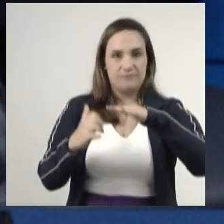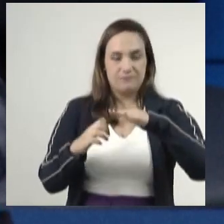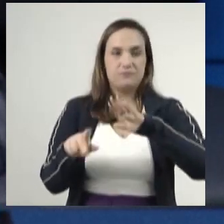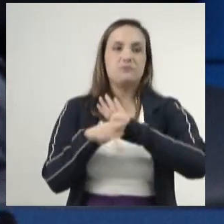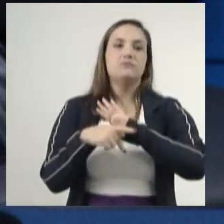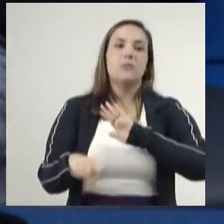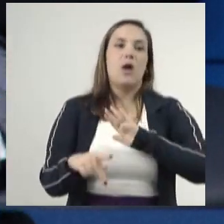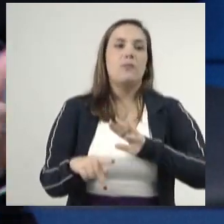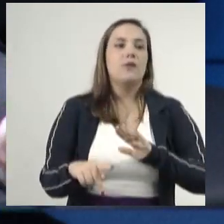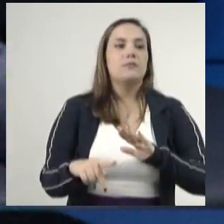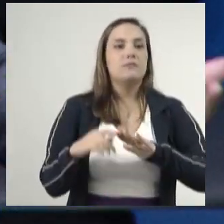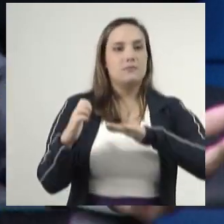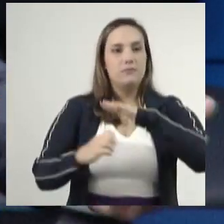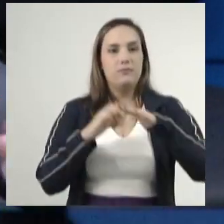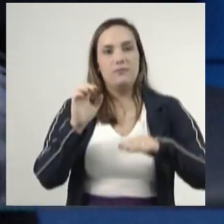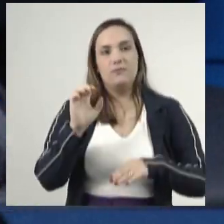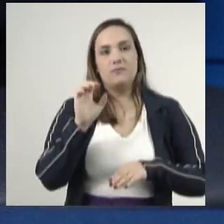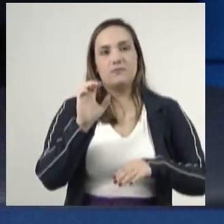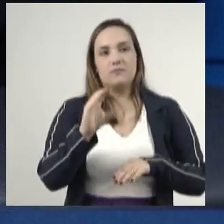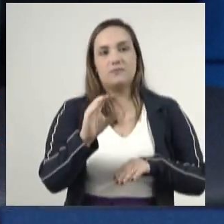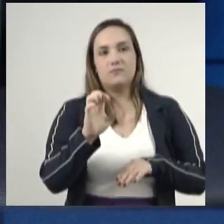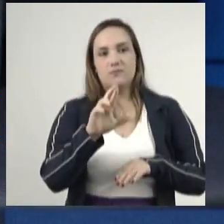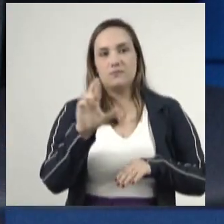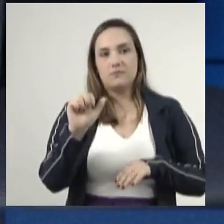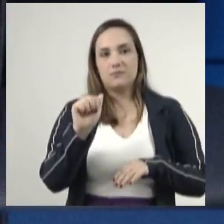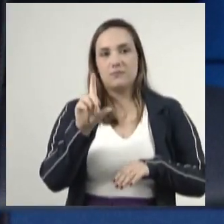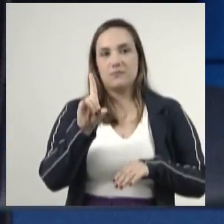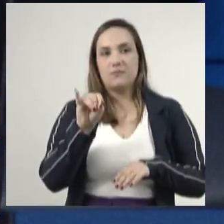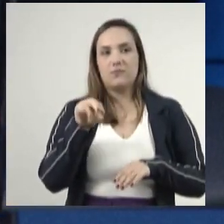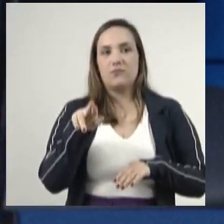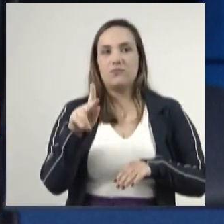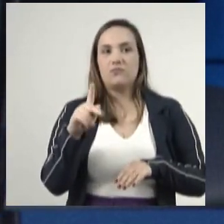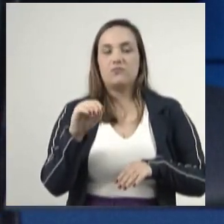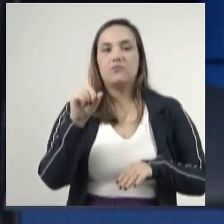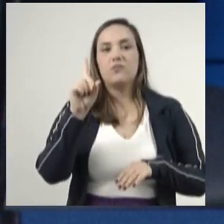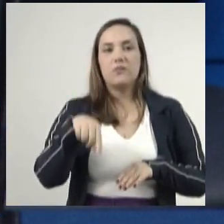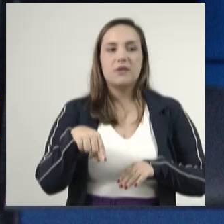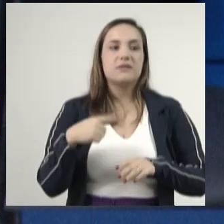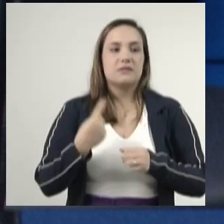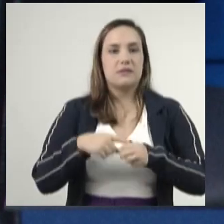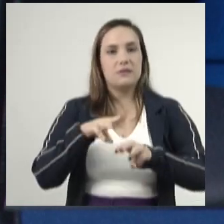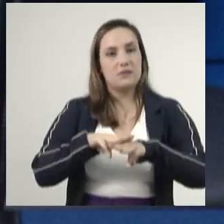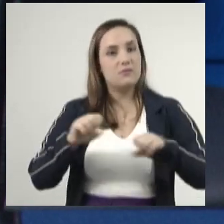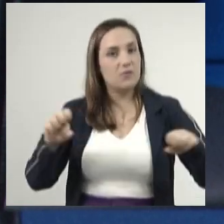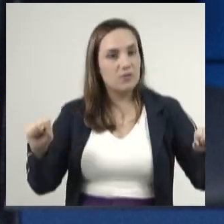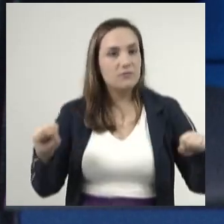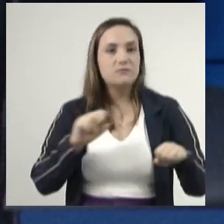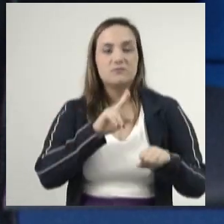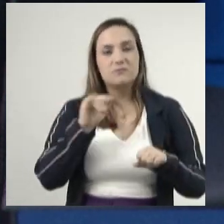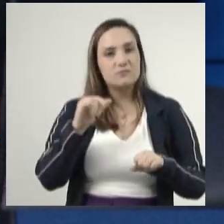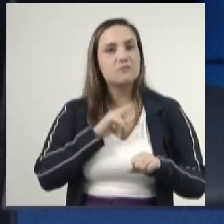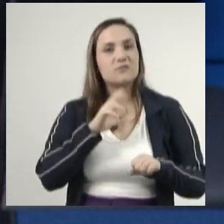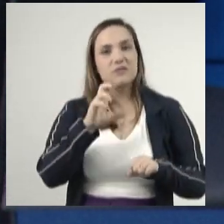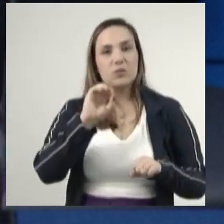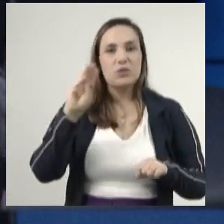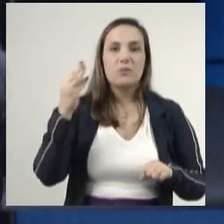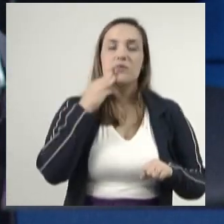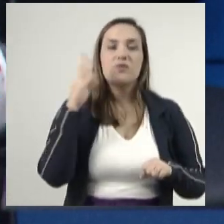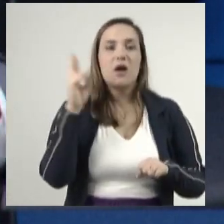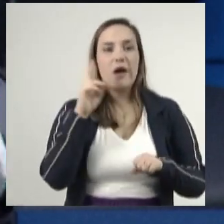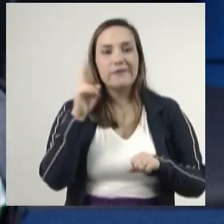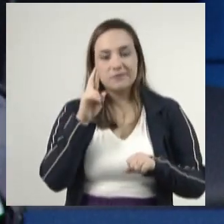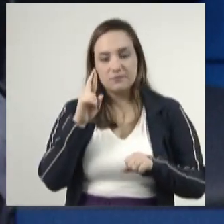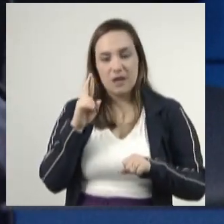através da Serradinho e da Neomilho, que está estabelecida em Maracaju, que vai investir também 50 milhões de reais